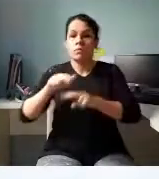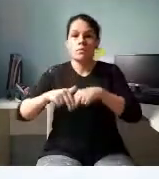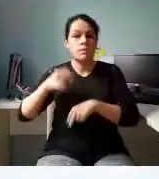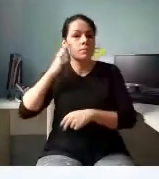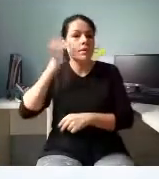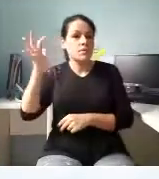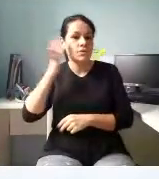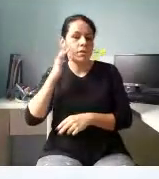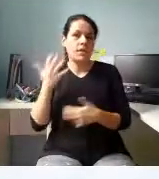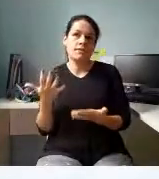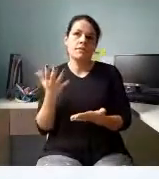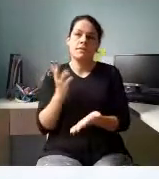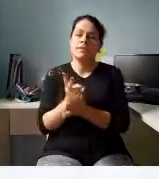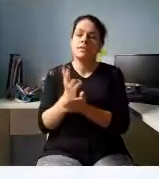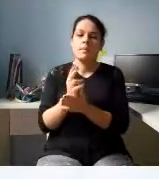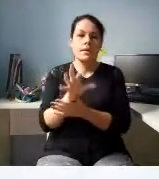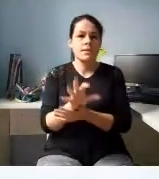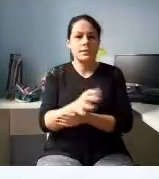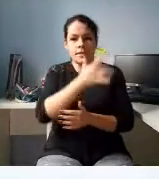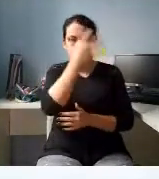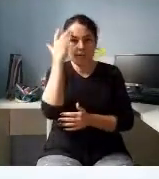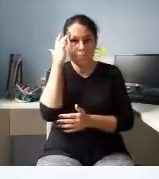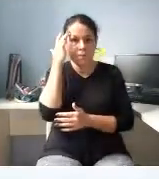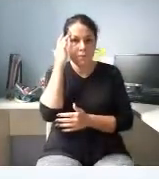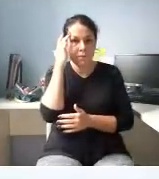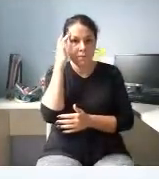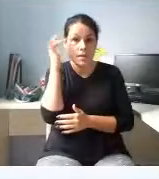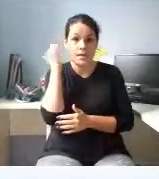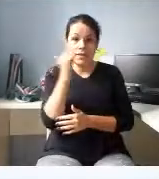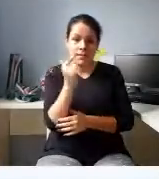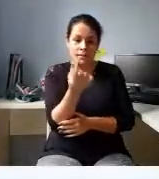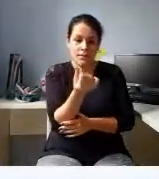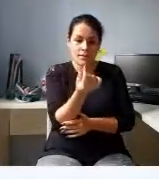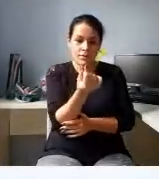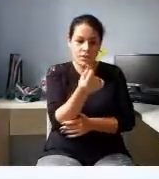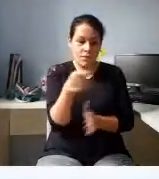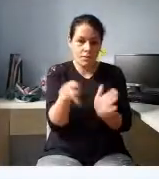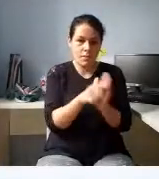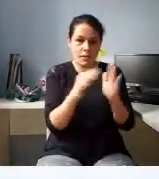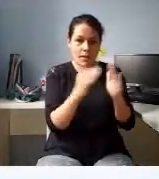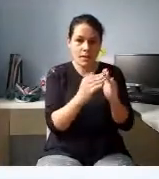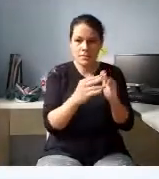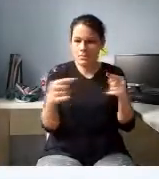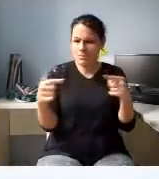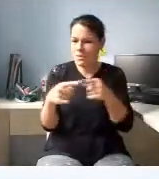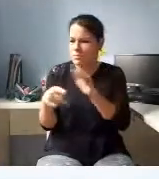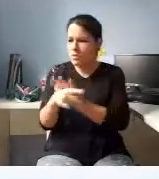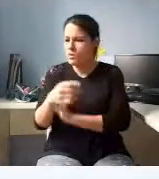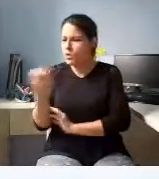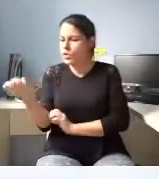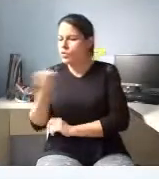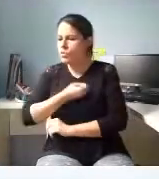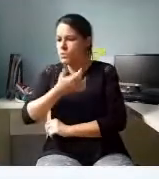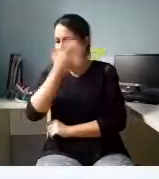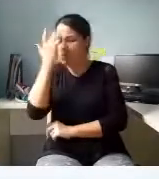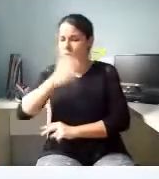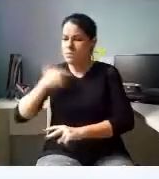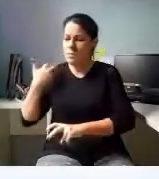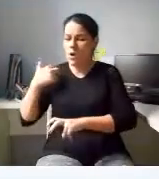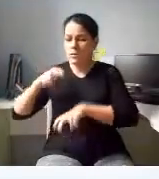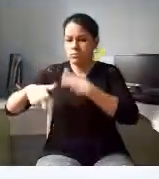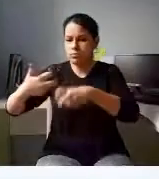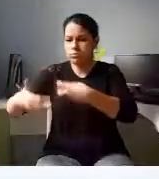números, as pessoas, né, que estão sem o auxílio e um número de mortes cada dia maior e toda essa atrapalhada em